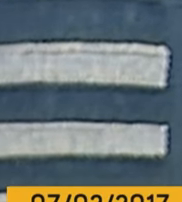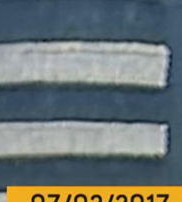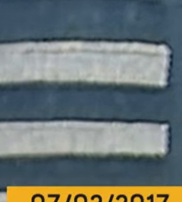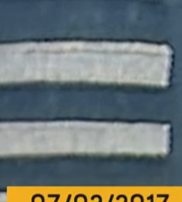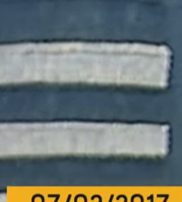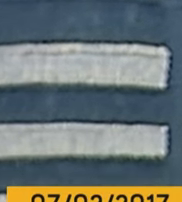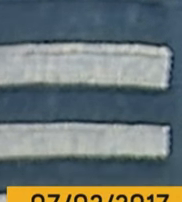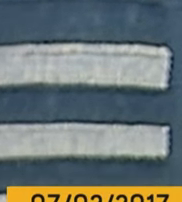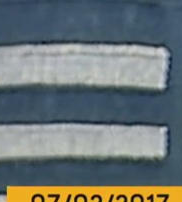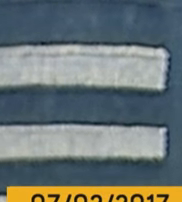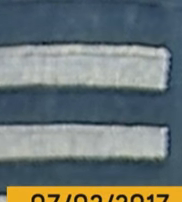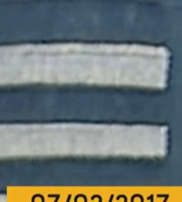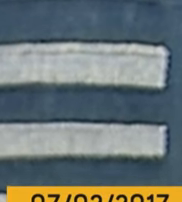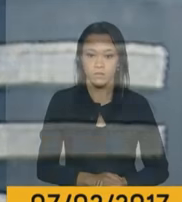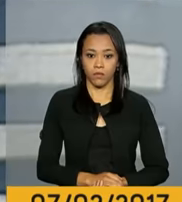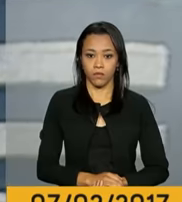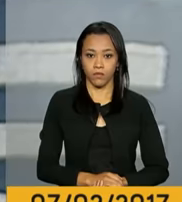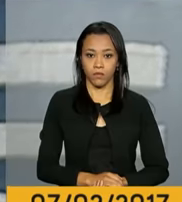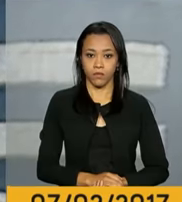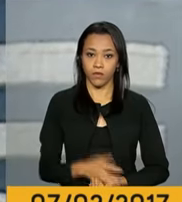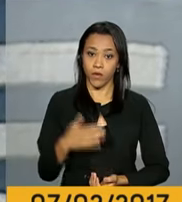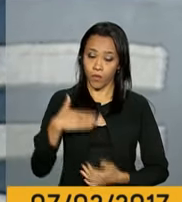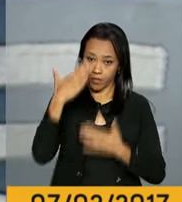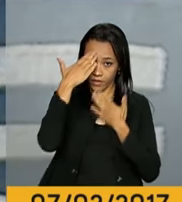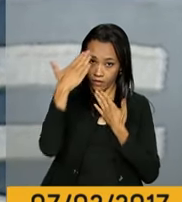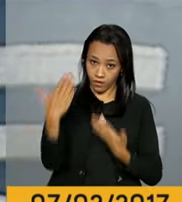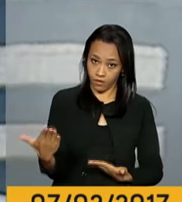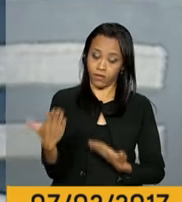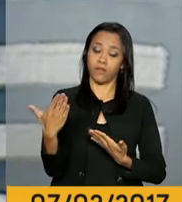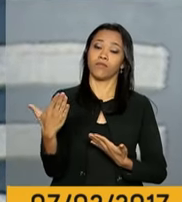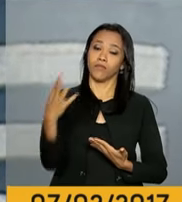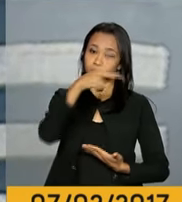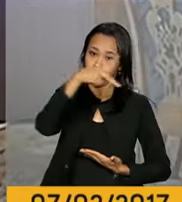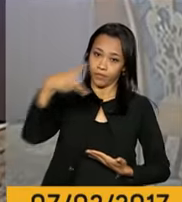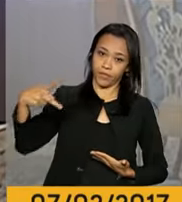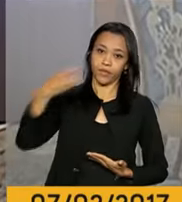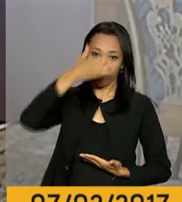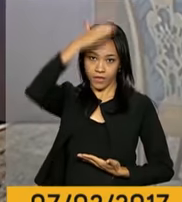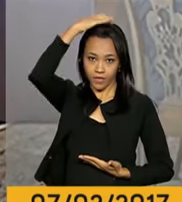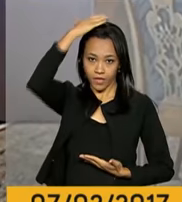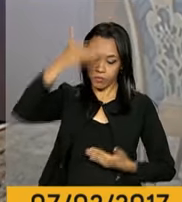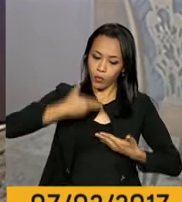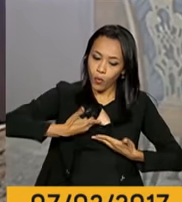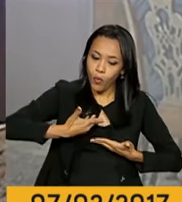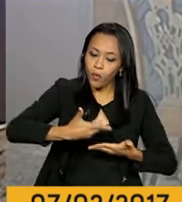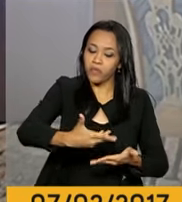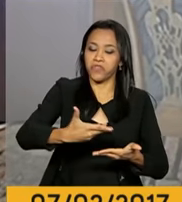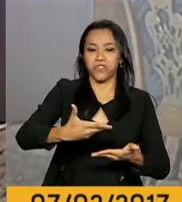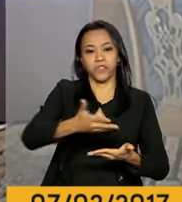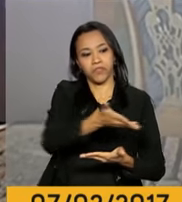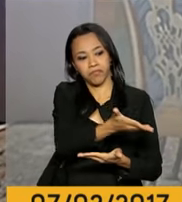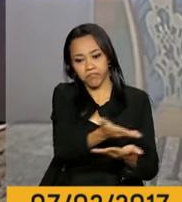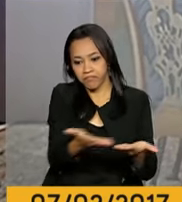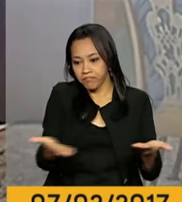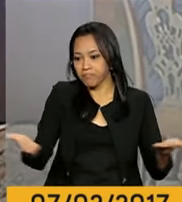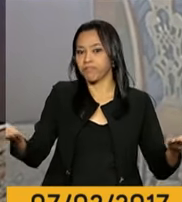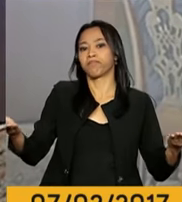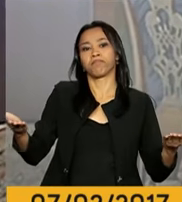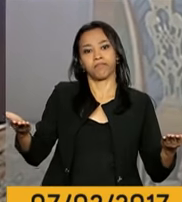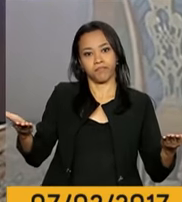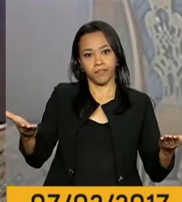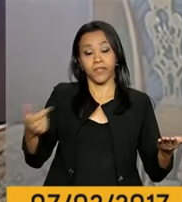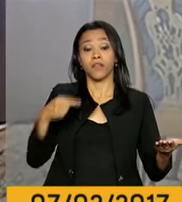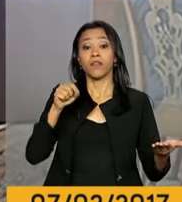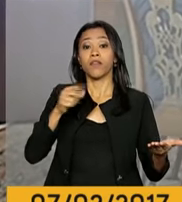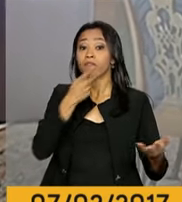todasas Muito obrigado senhor presidente por este convite para esta visita